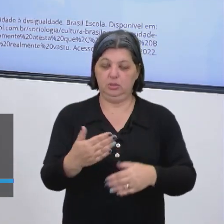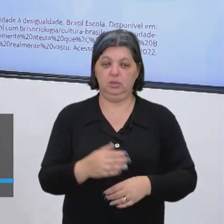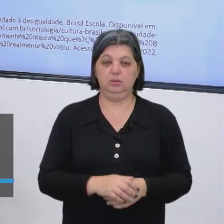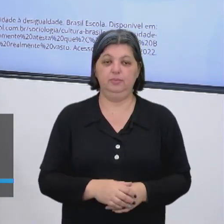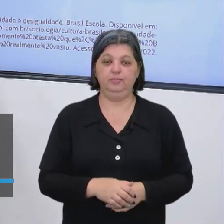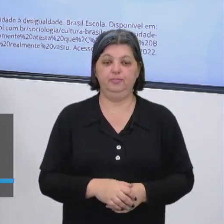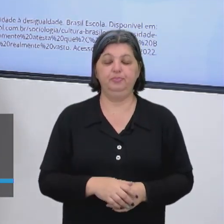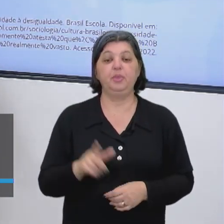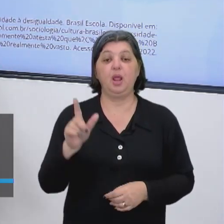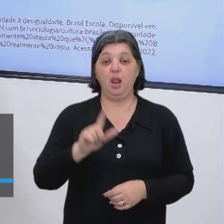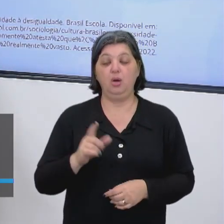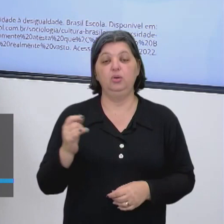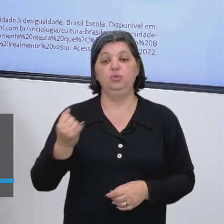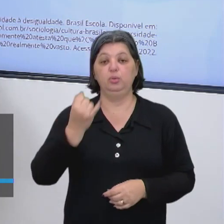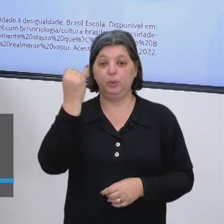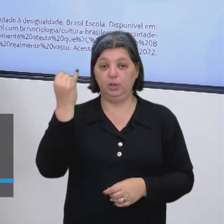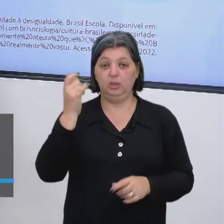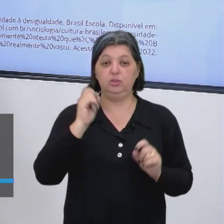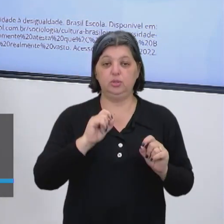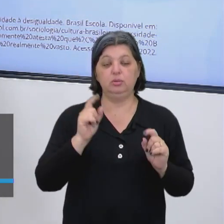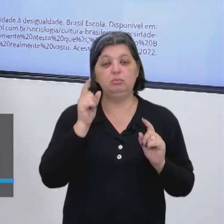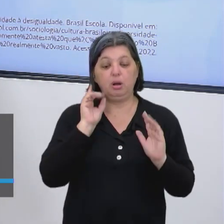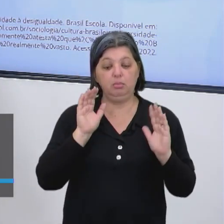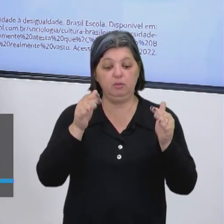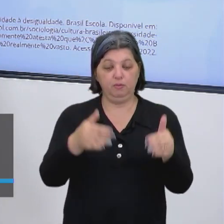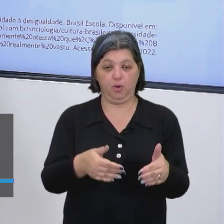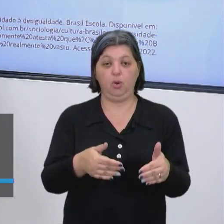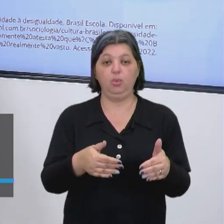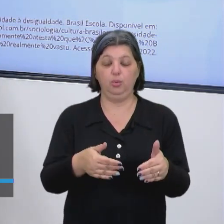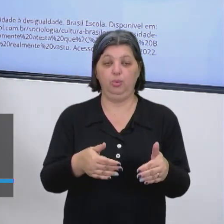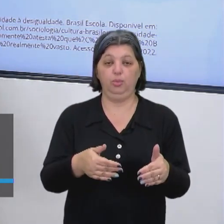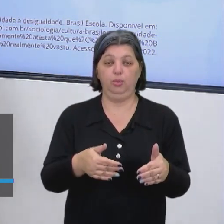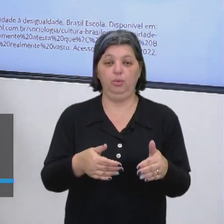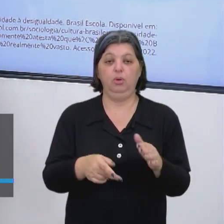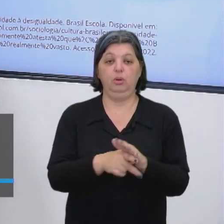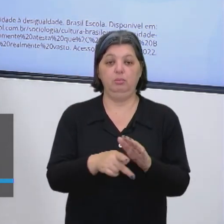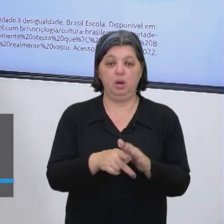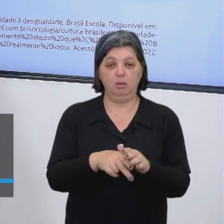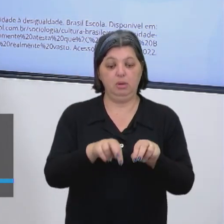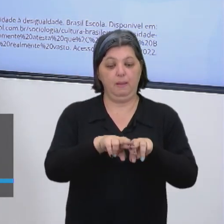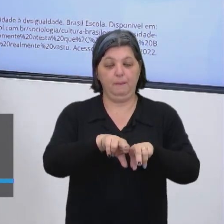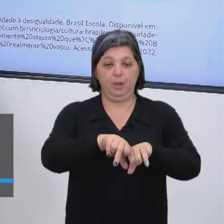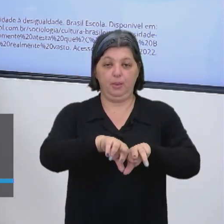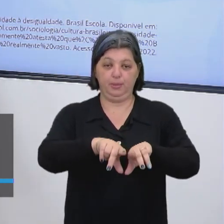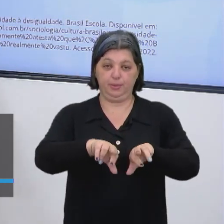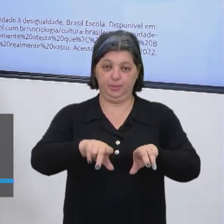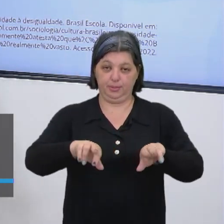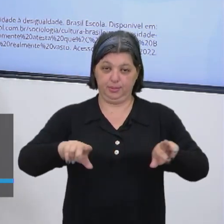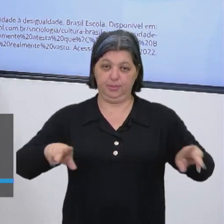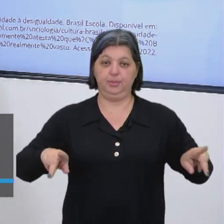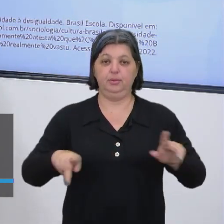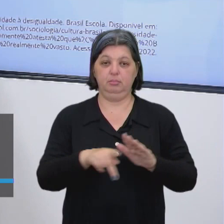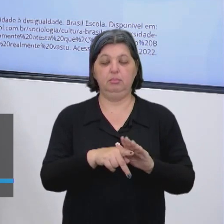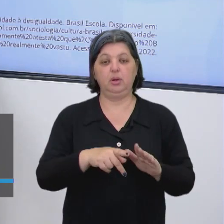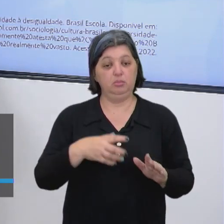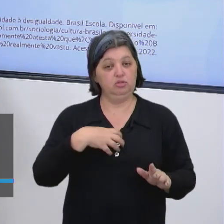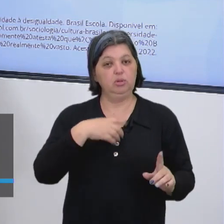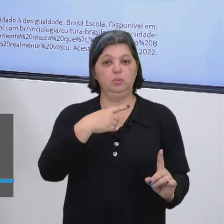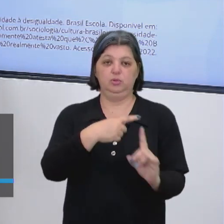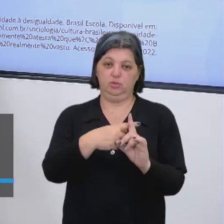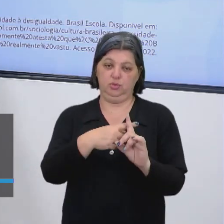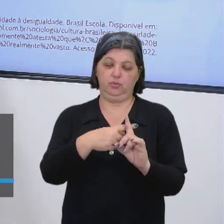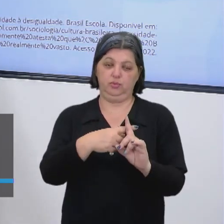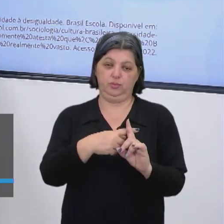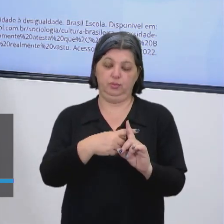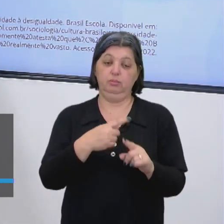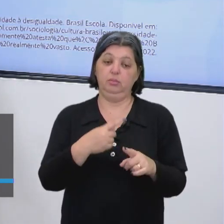é importante a gente olhar para justamente esse mosaico de diversidade de uma maneira super positiva, porque